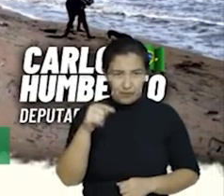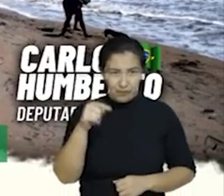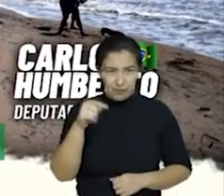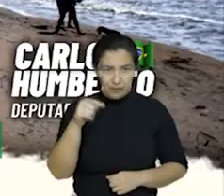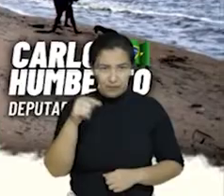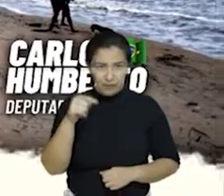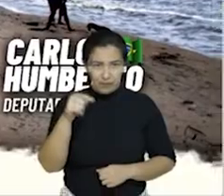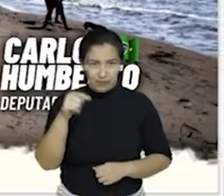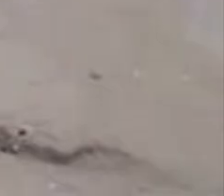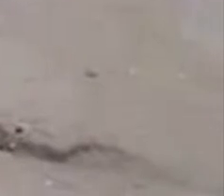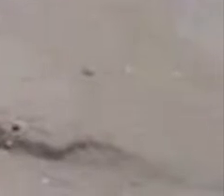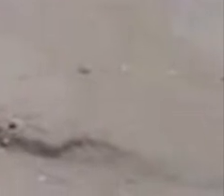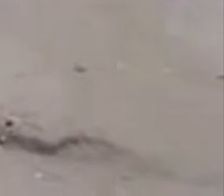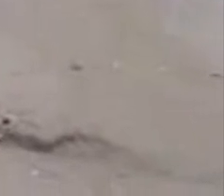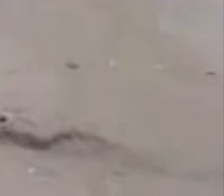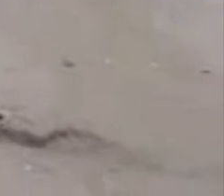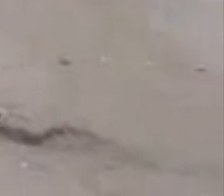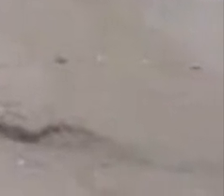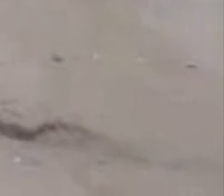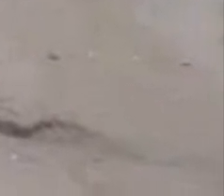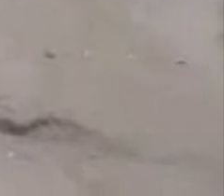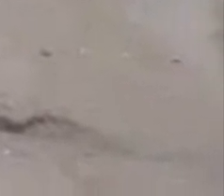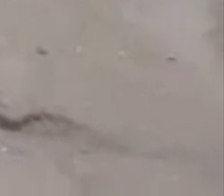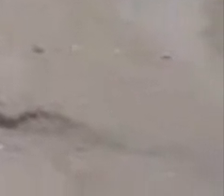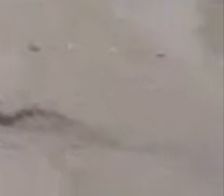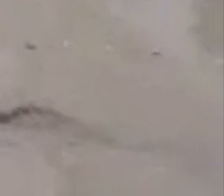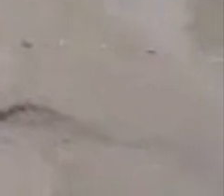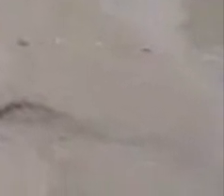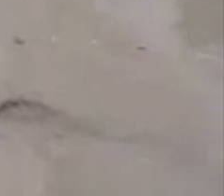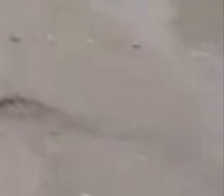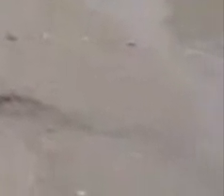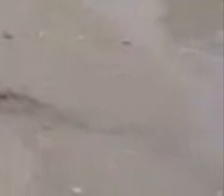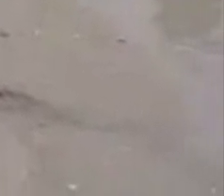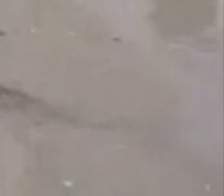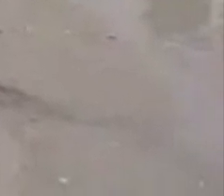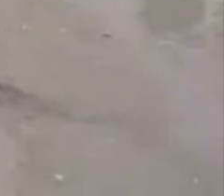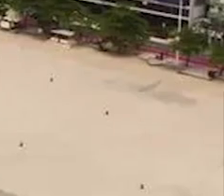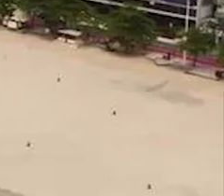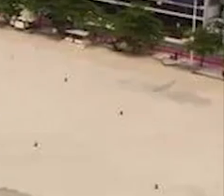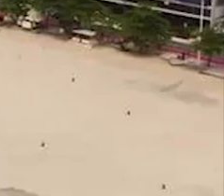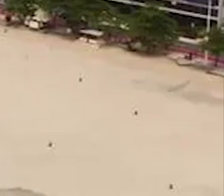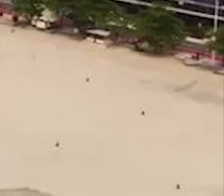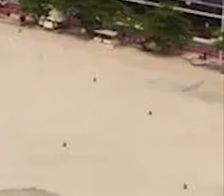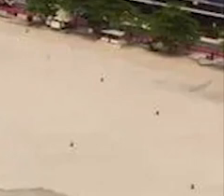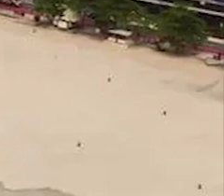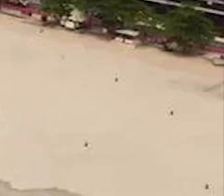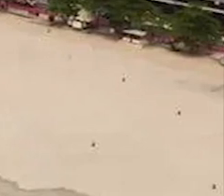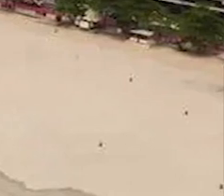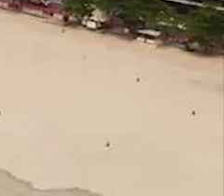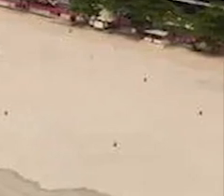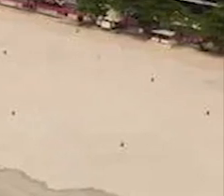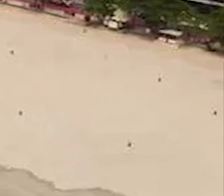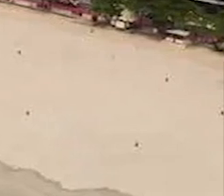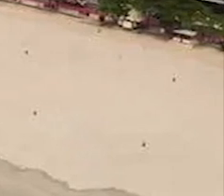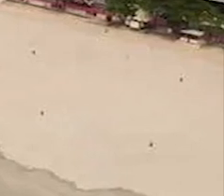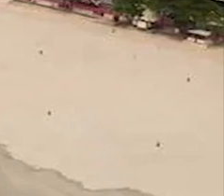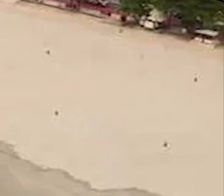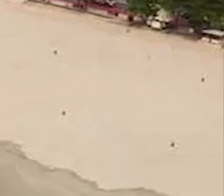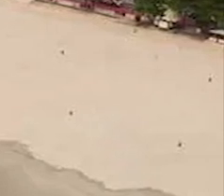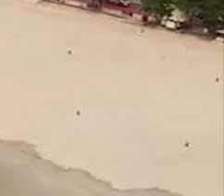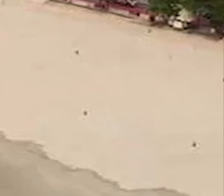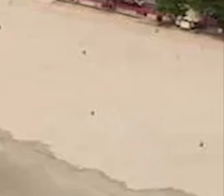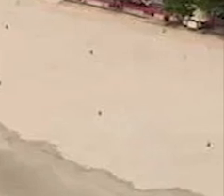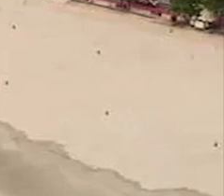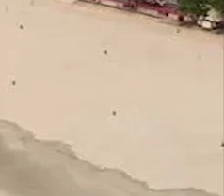degrau que aparece na praia após a obra de alargamento da faixa de areia um problema que de acordo com parlamentar já